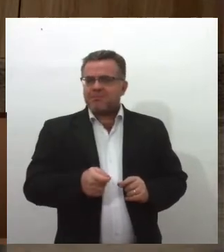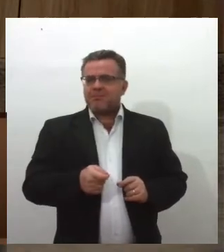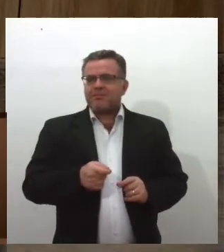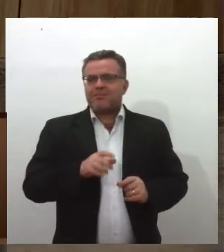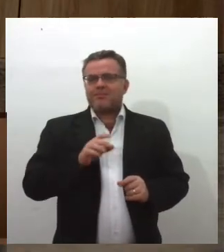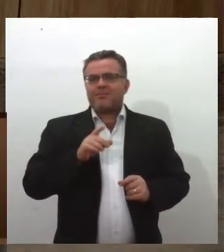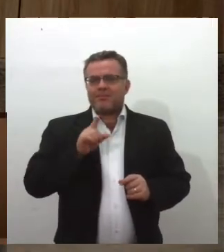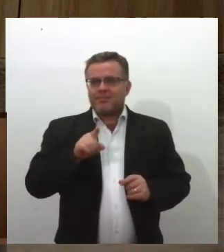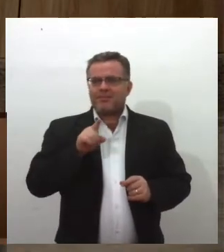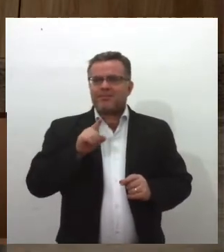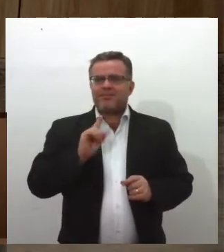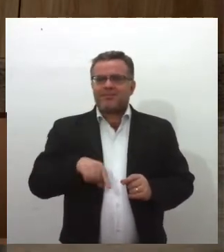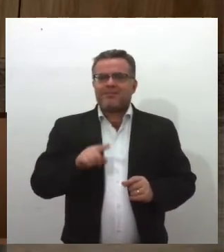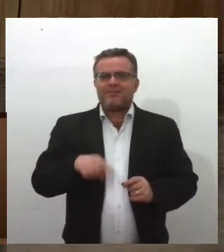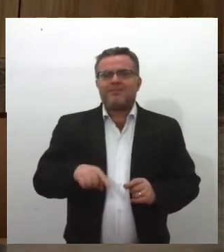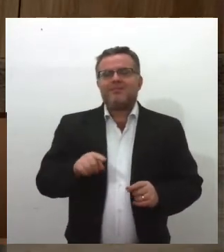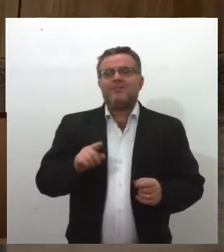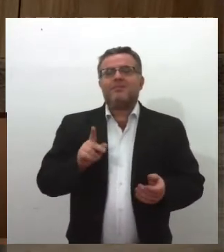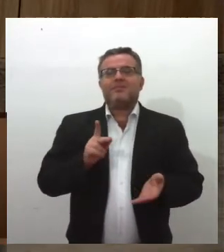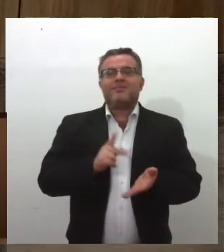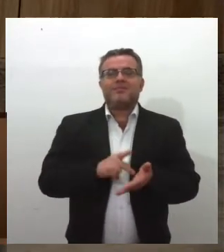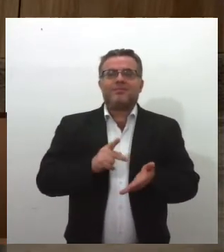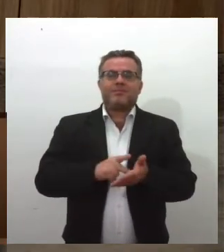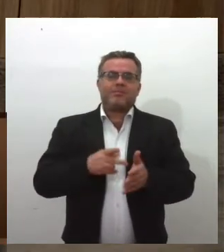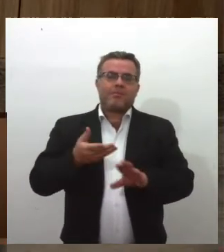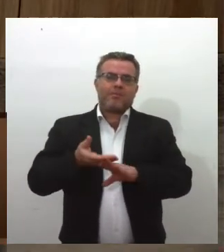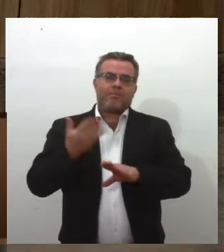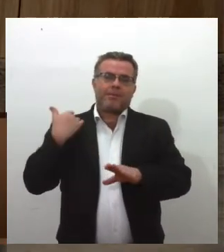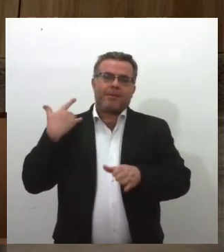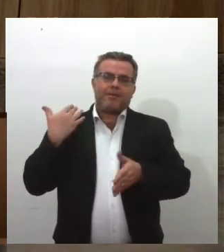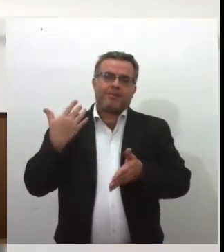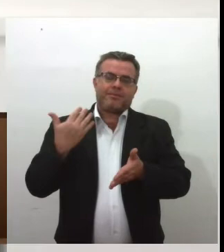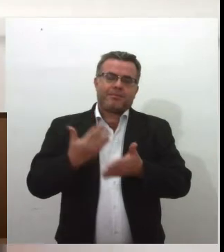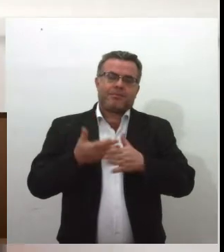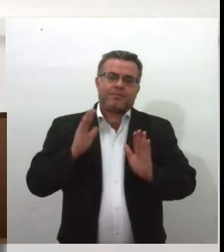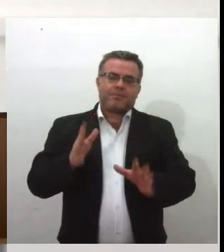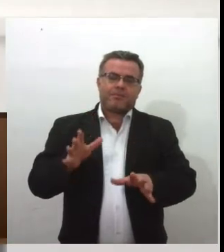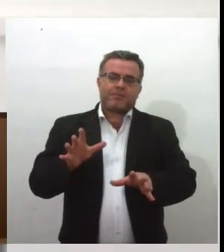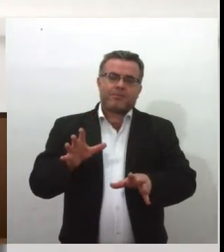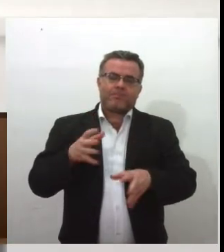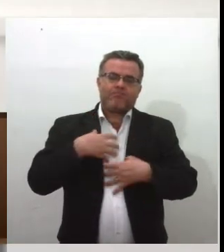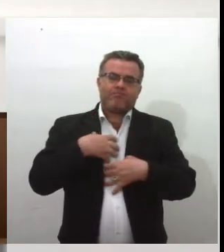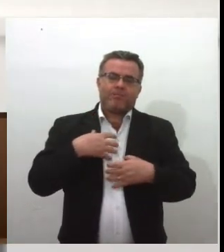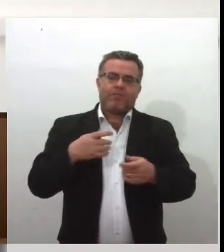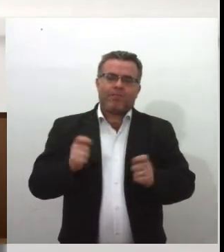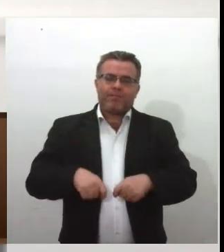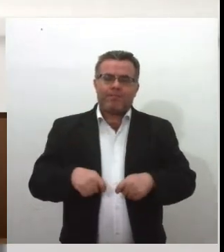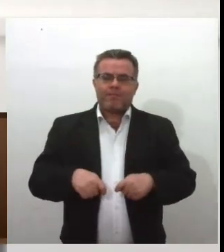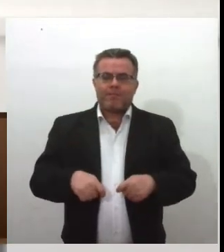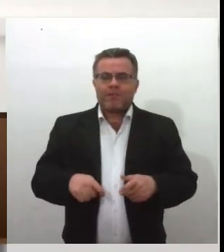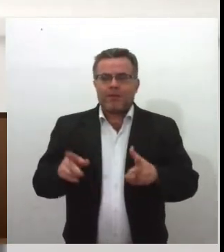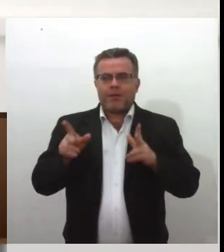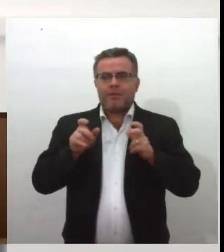Esse macho psicologicamente constituído de uma ideia, de uma fantasia, na verdade, porque